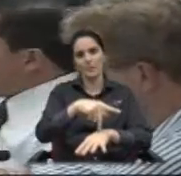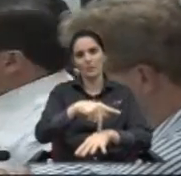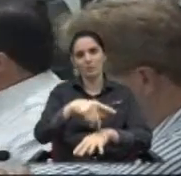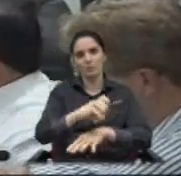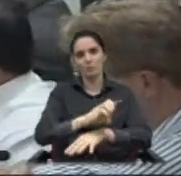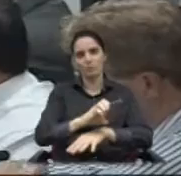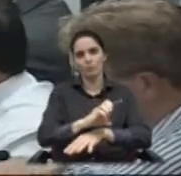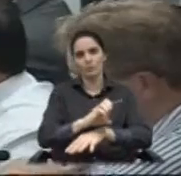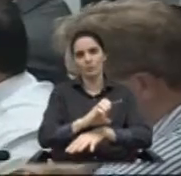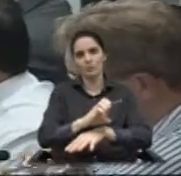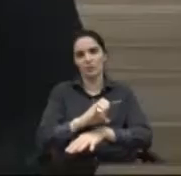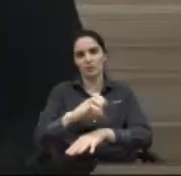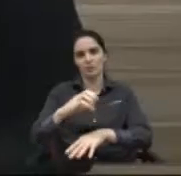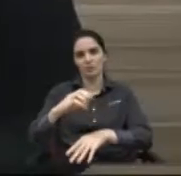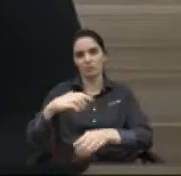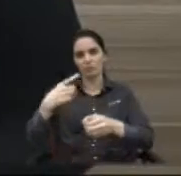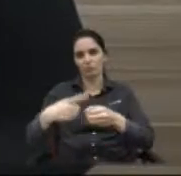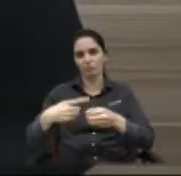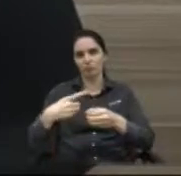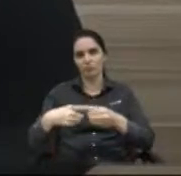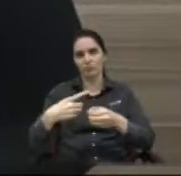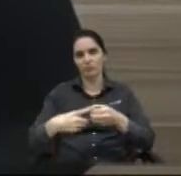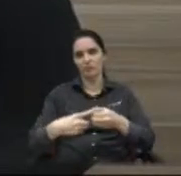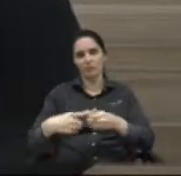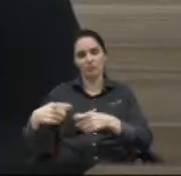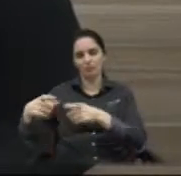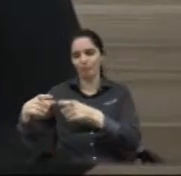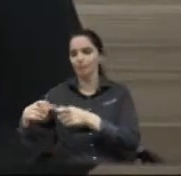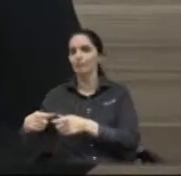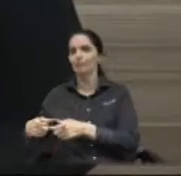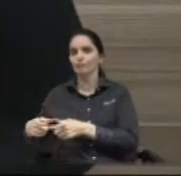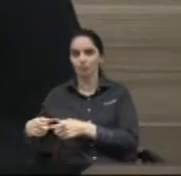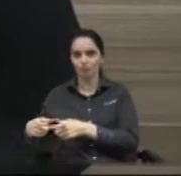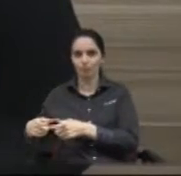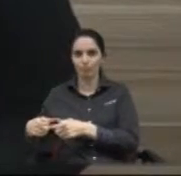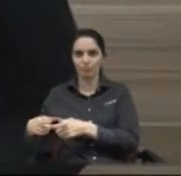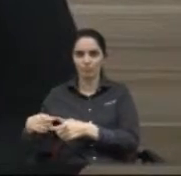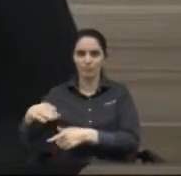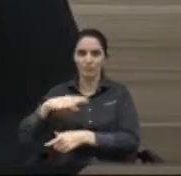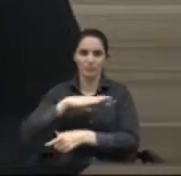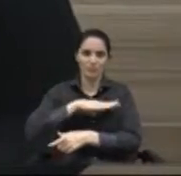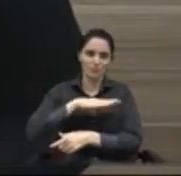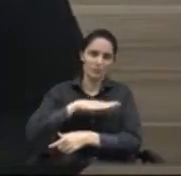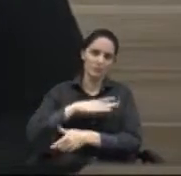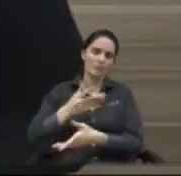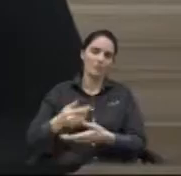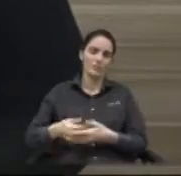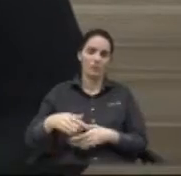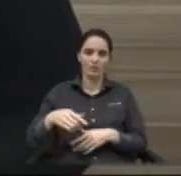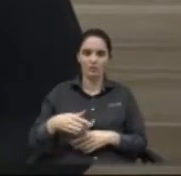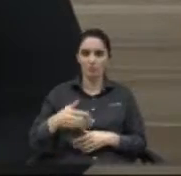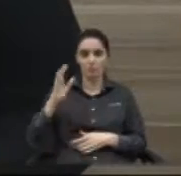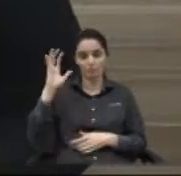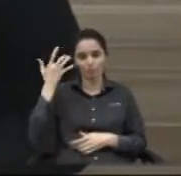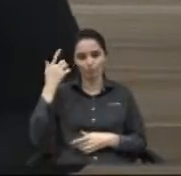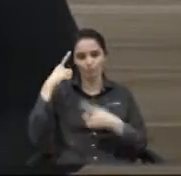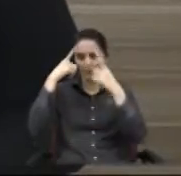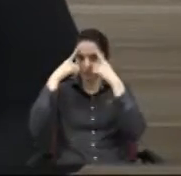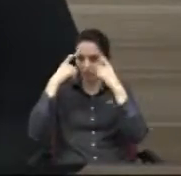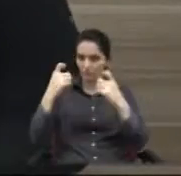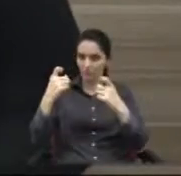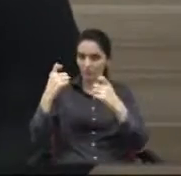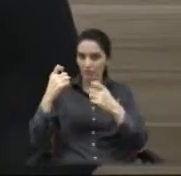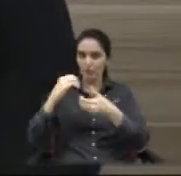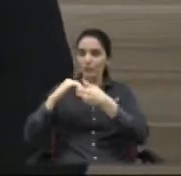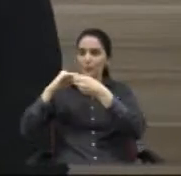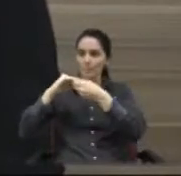estado, é na cidade e é no bairro da nossa cidade que acontece a violência. Então, meus parabéns